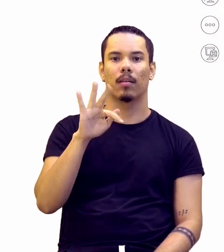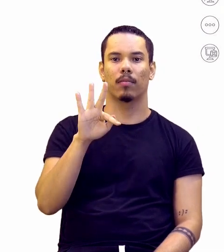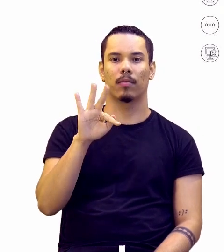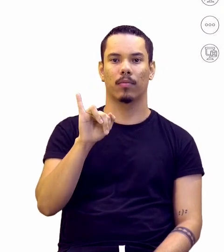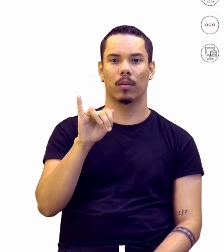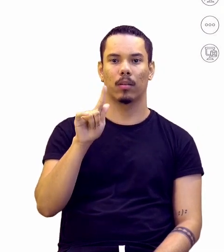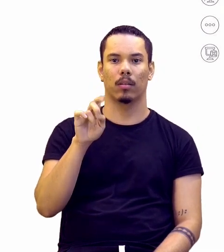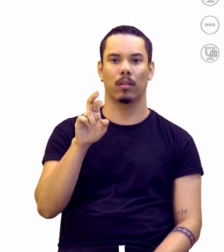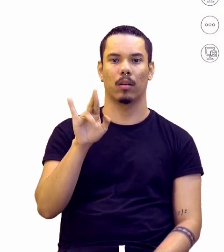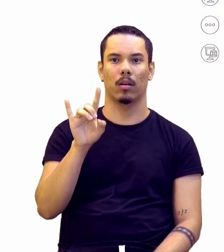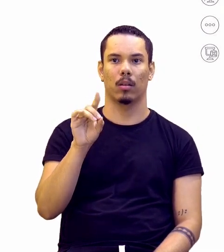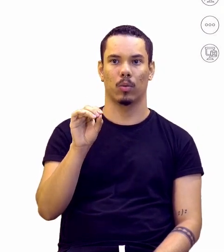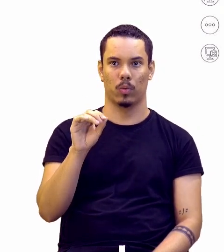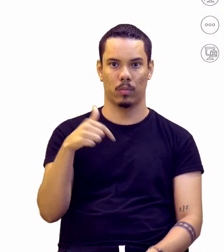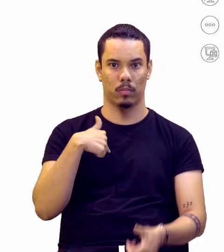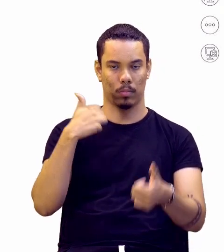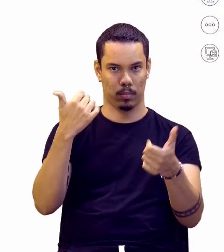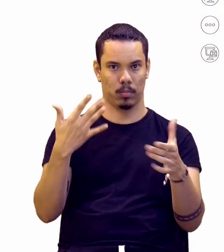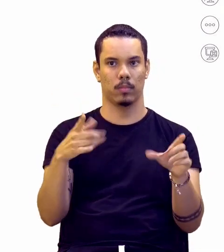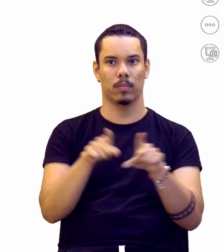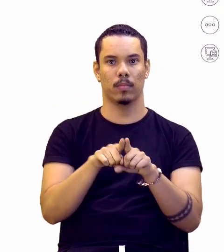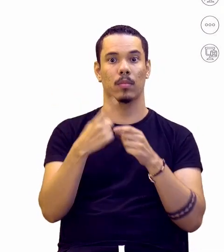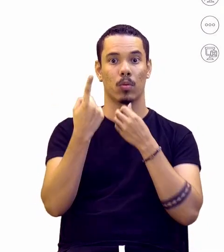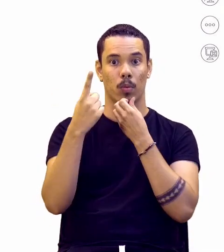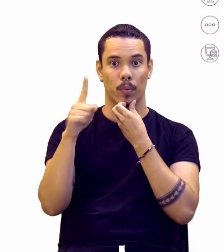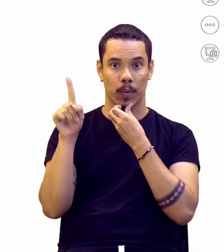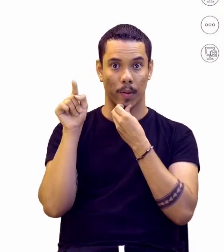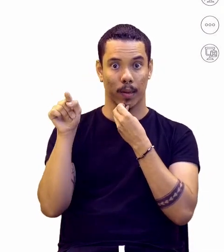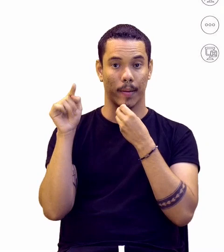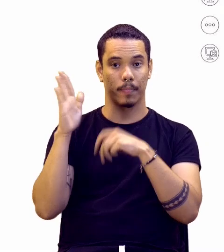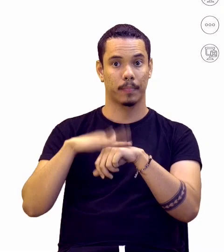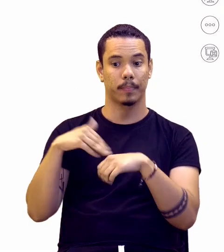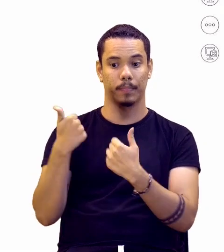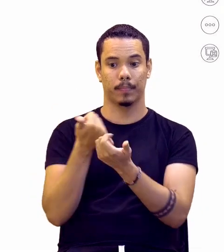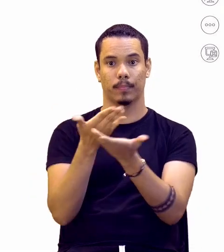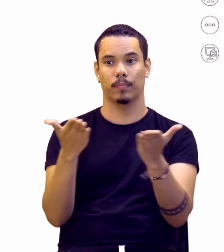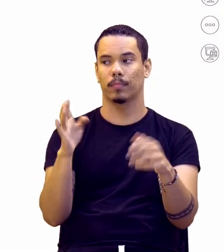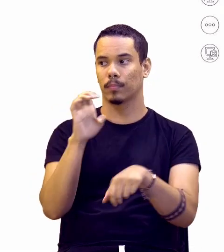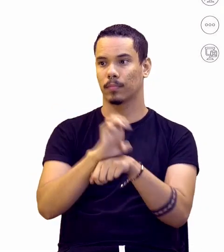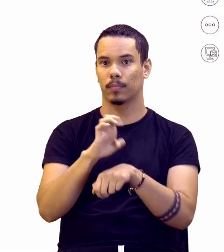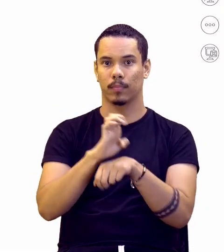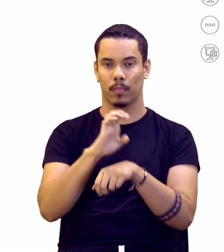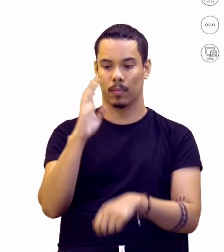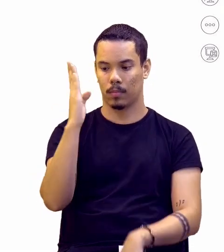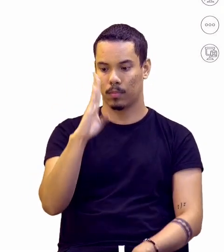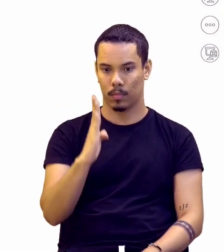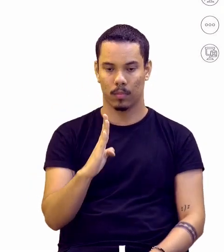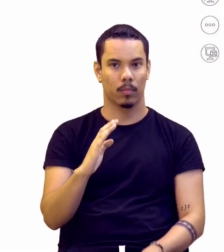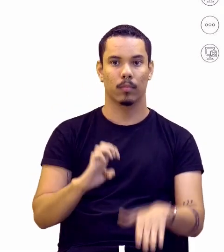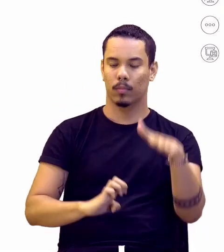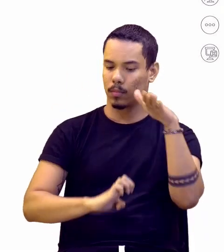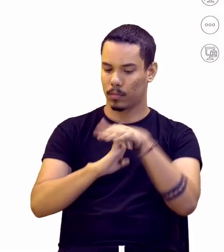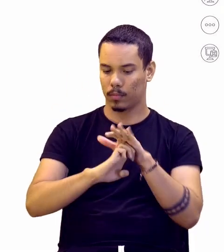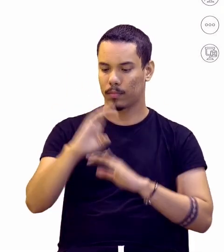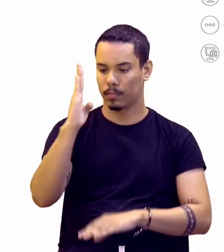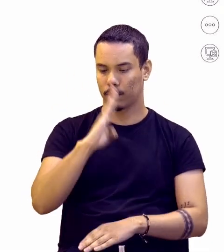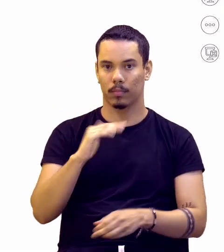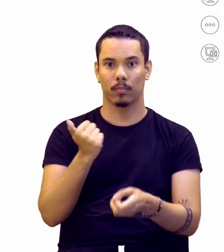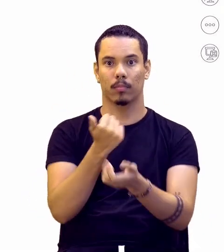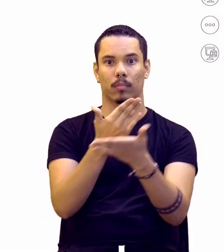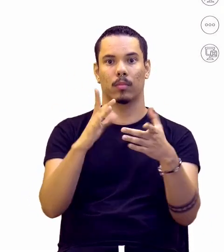né? Sim. Então, ele foi o último e ele que entregou o Estado brasileiro novamente para a